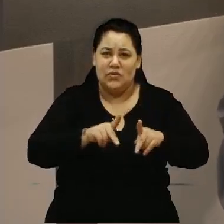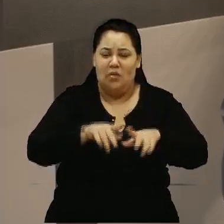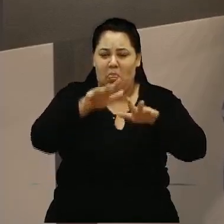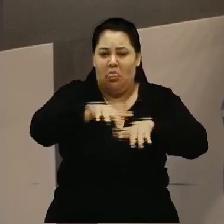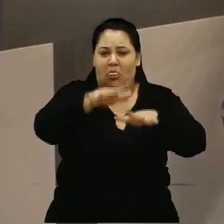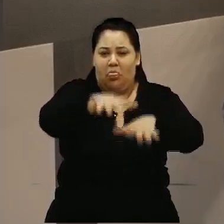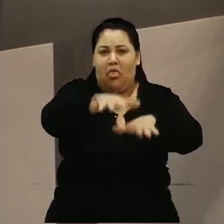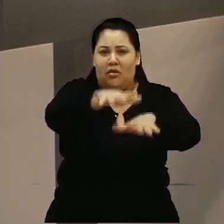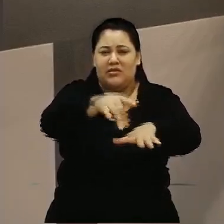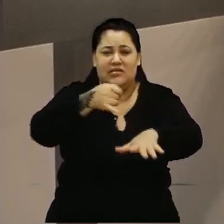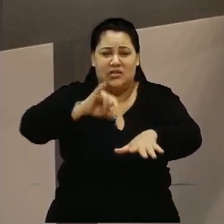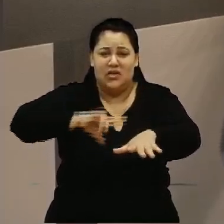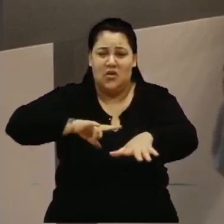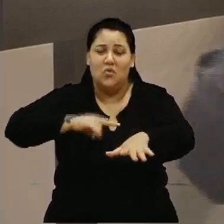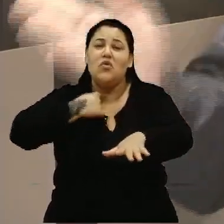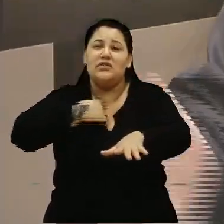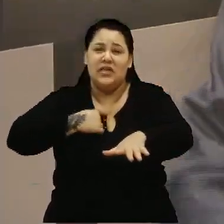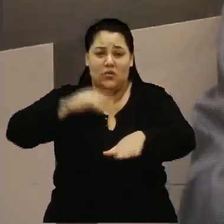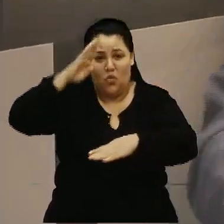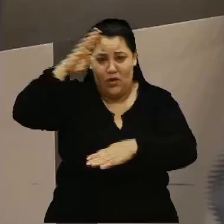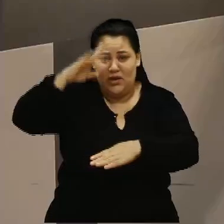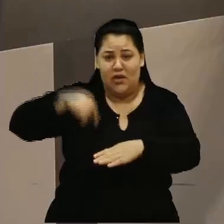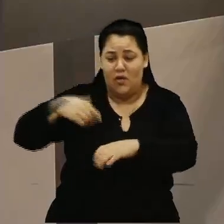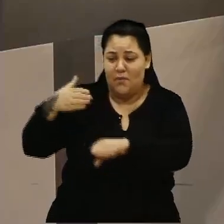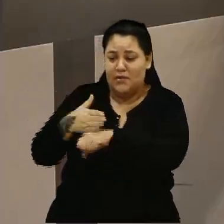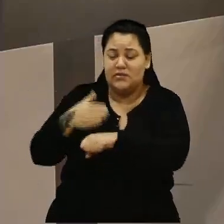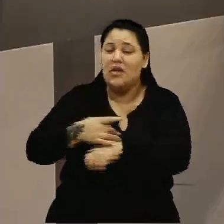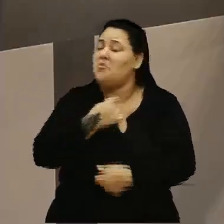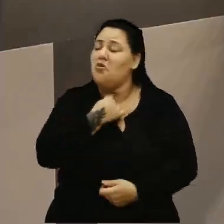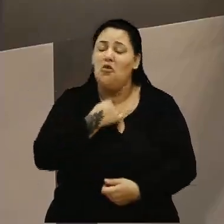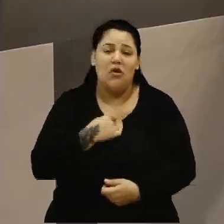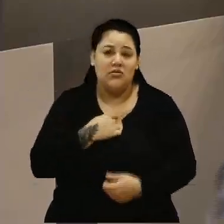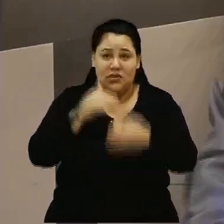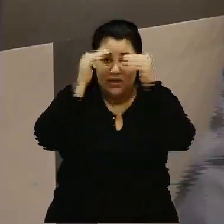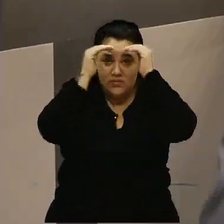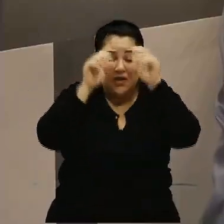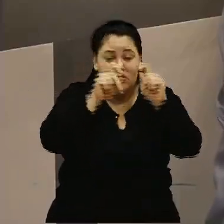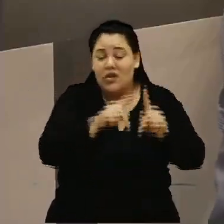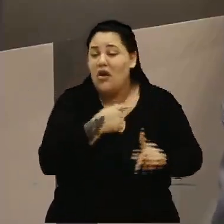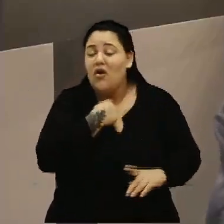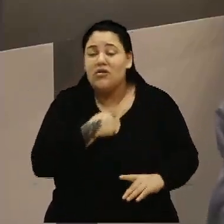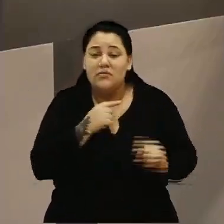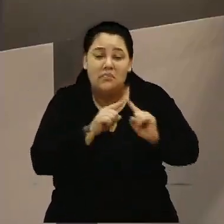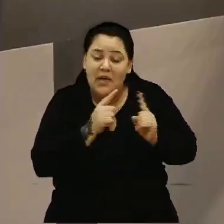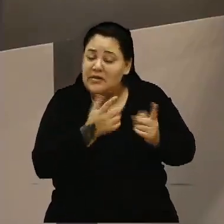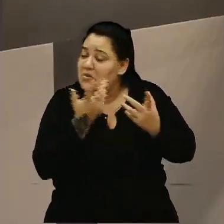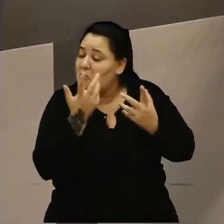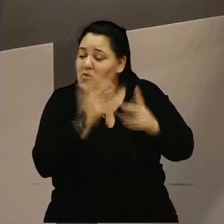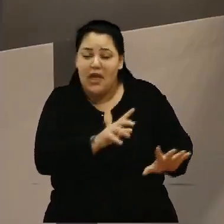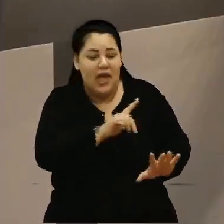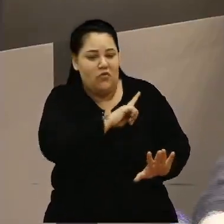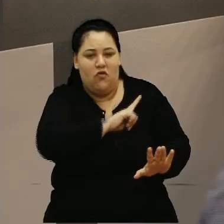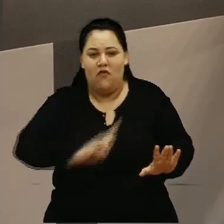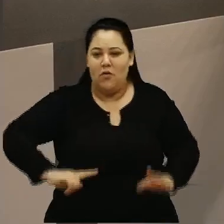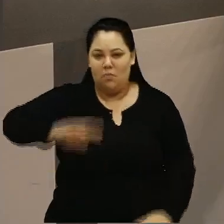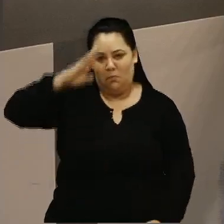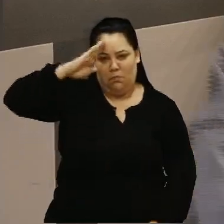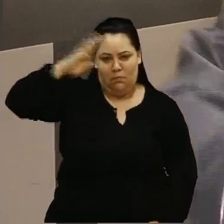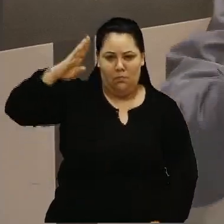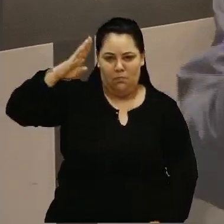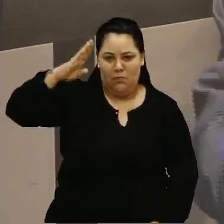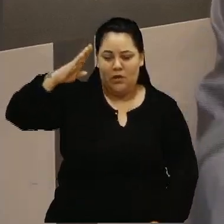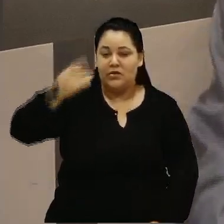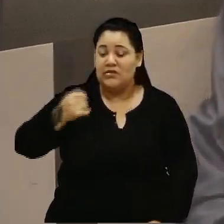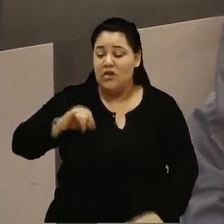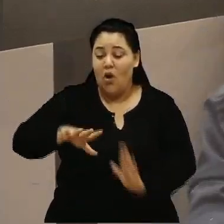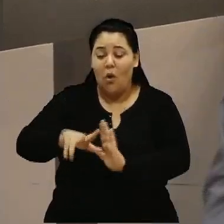de quartel, eu tinha me alistado na época. Eu não gosto, respeito quem gosta e os militares, mas não quero governo militar, né? Então, se eles roubaram na época,